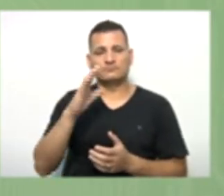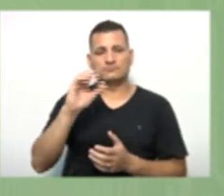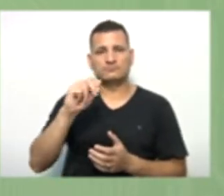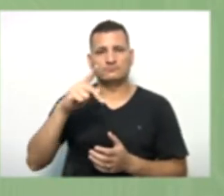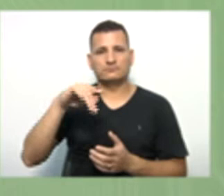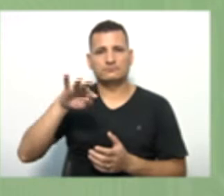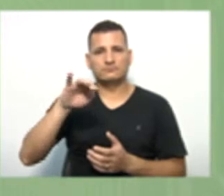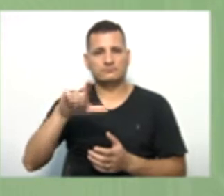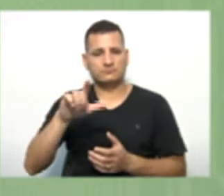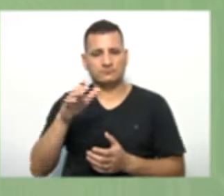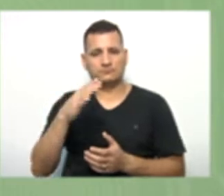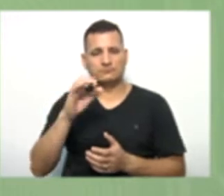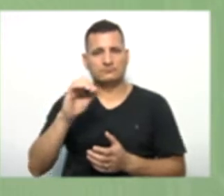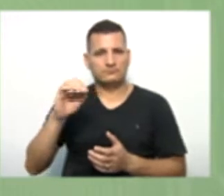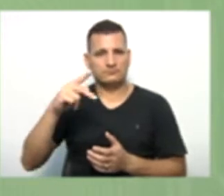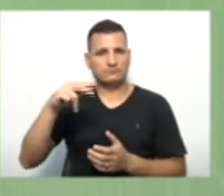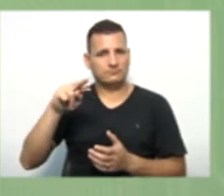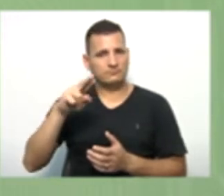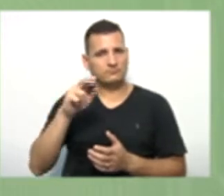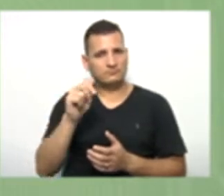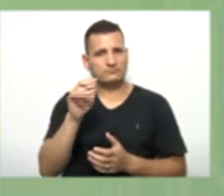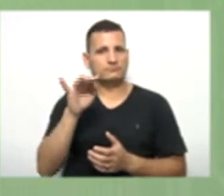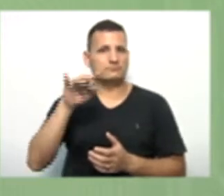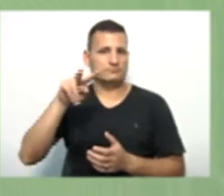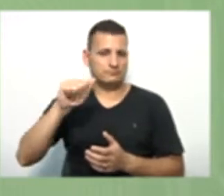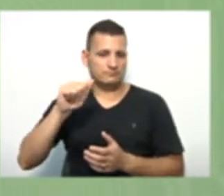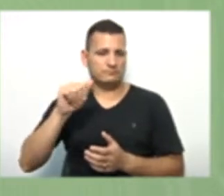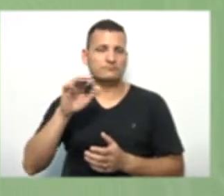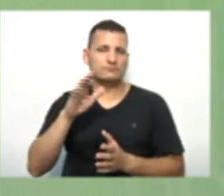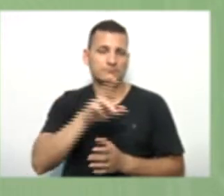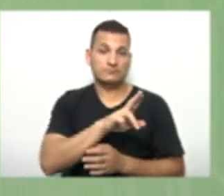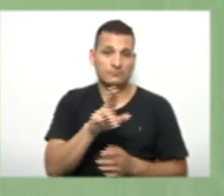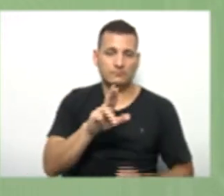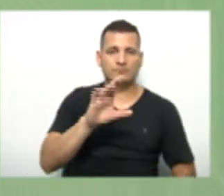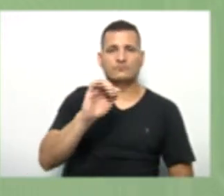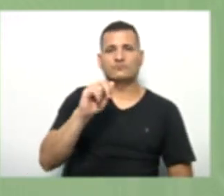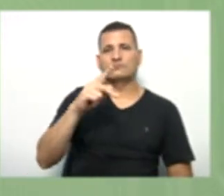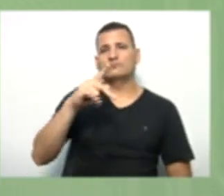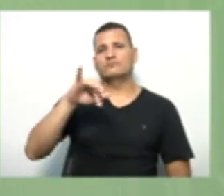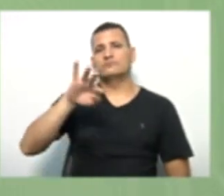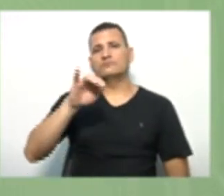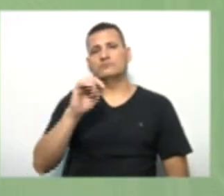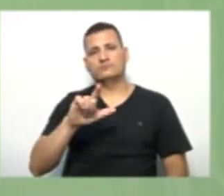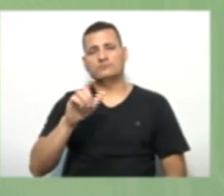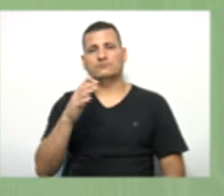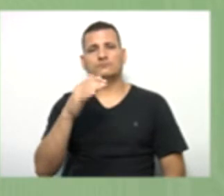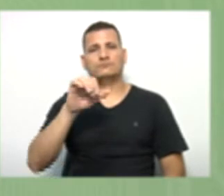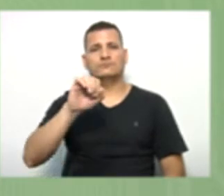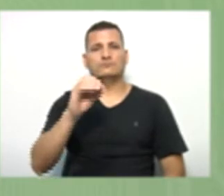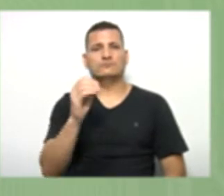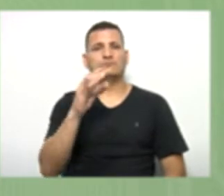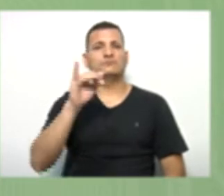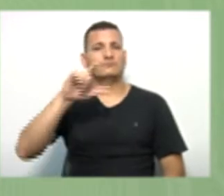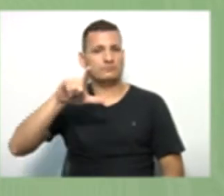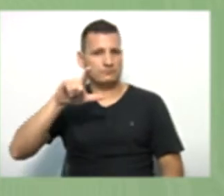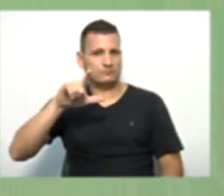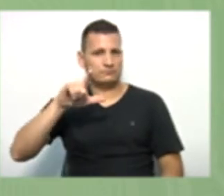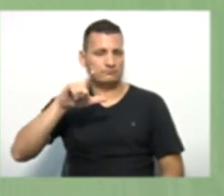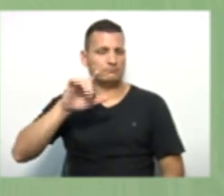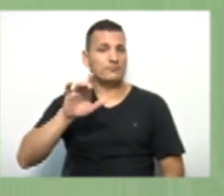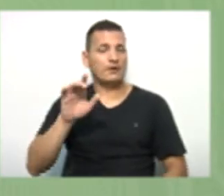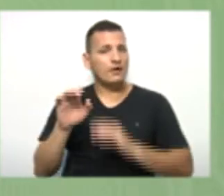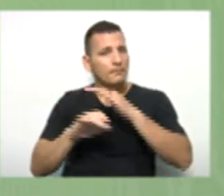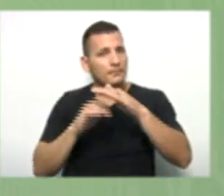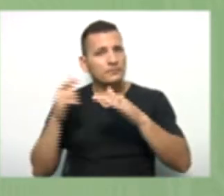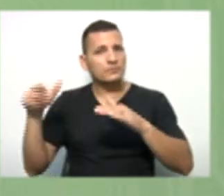cooperativa será denominada capital social, porque nas empresas normal é somente